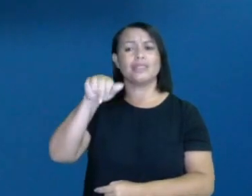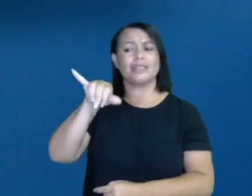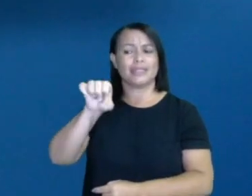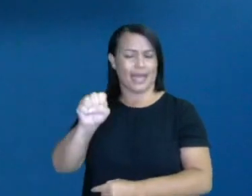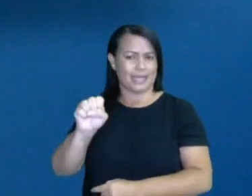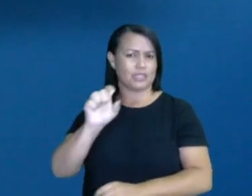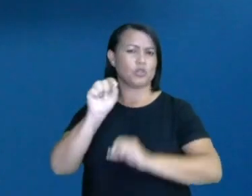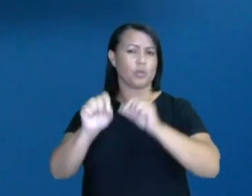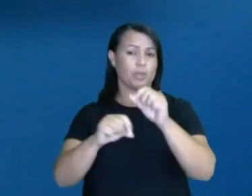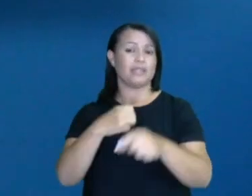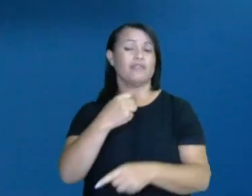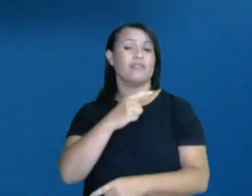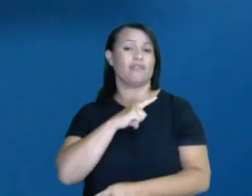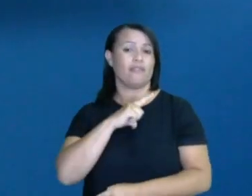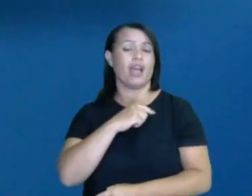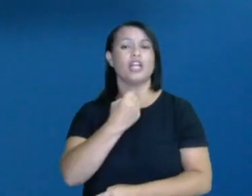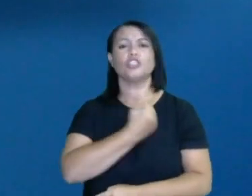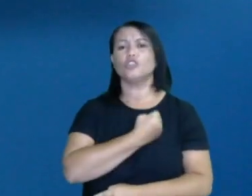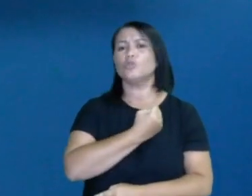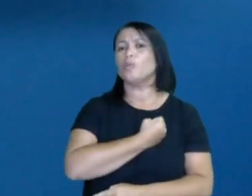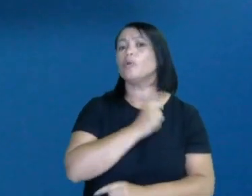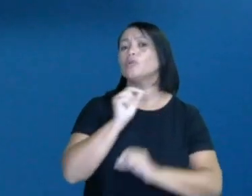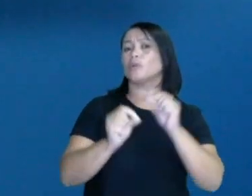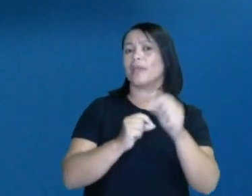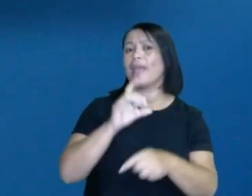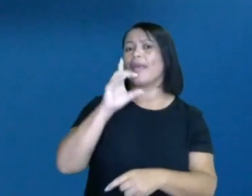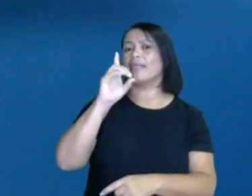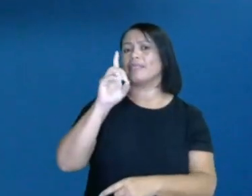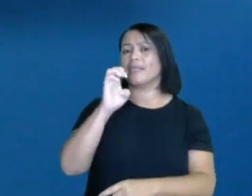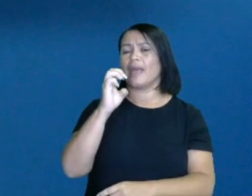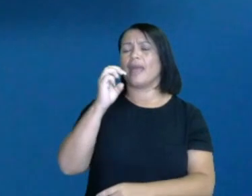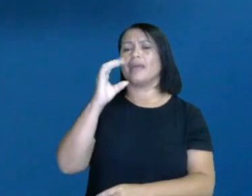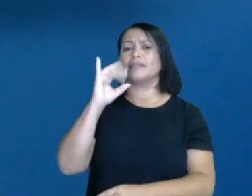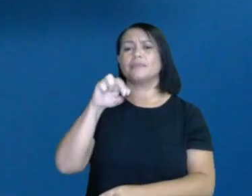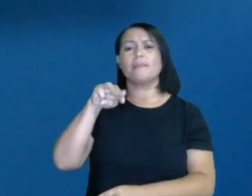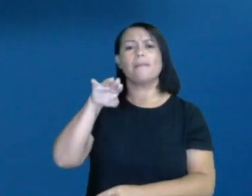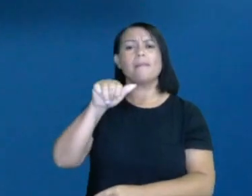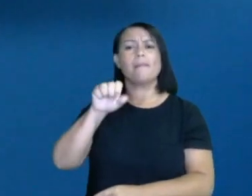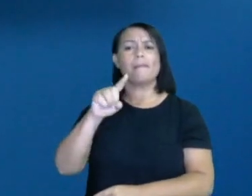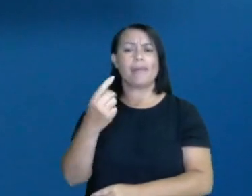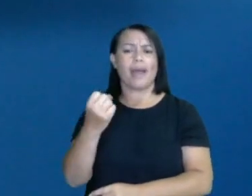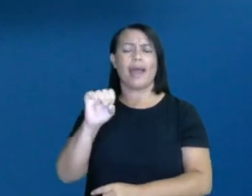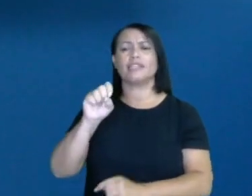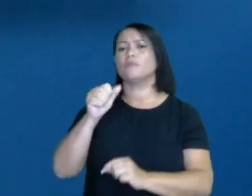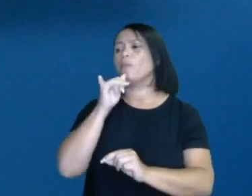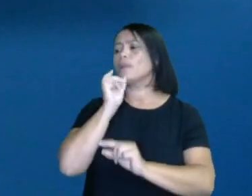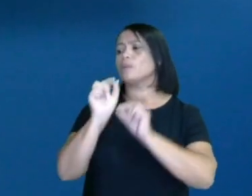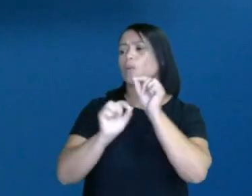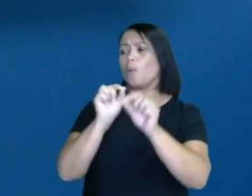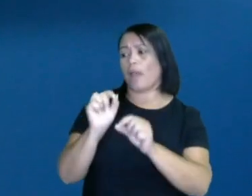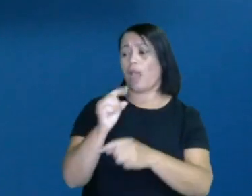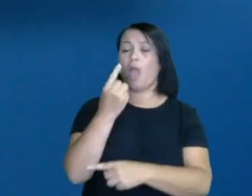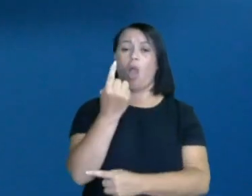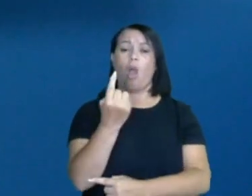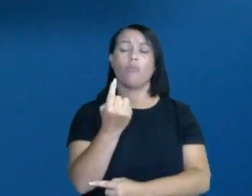quando tiver em números decimais, como 1 centésimo,